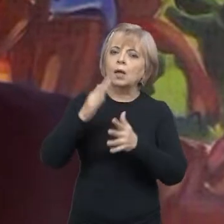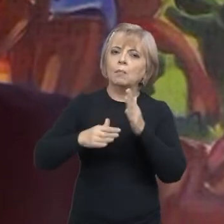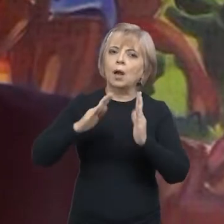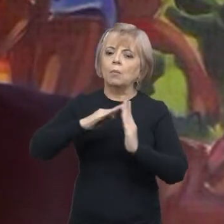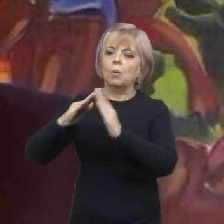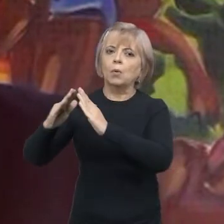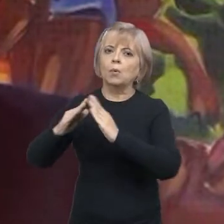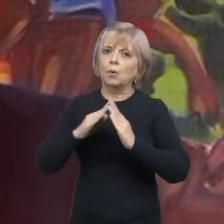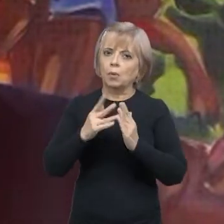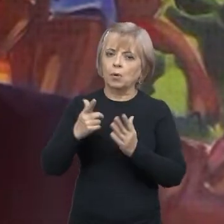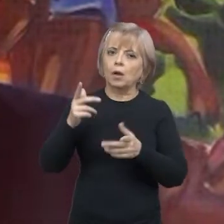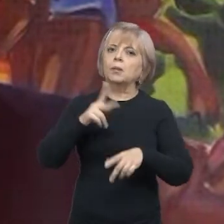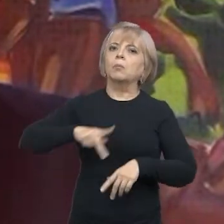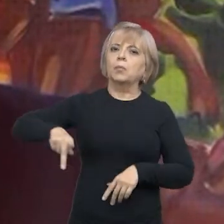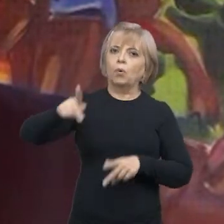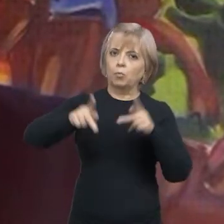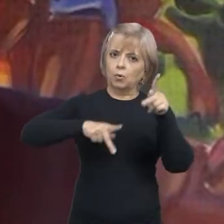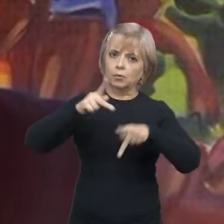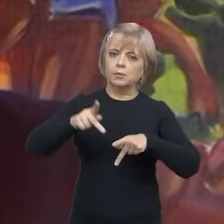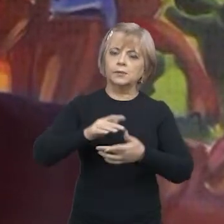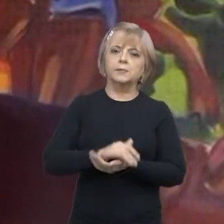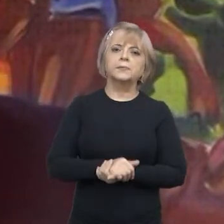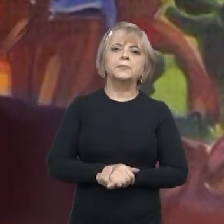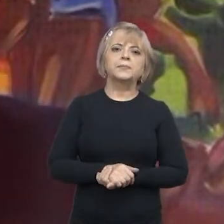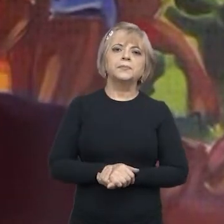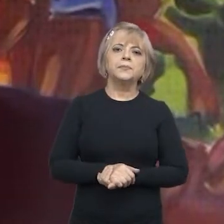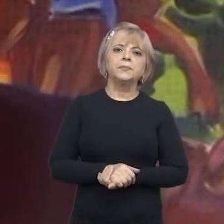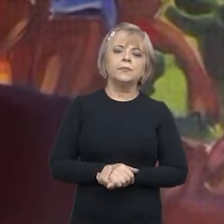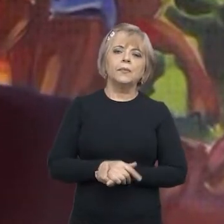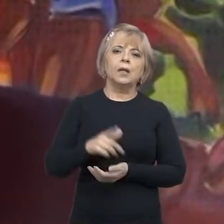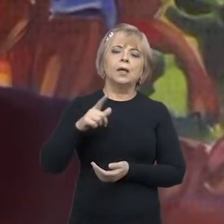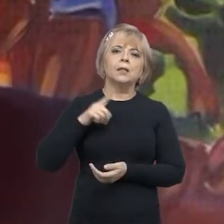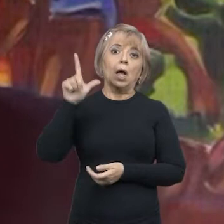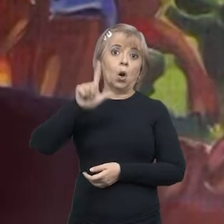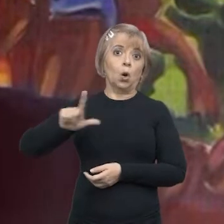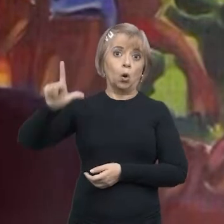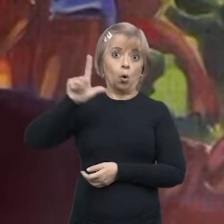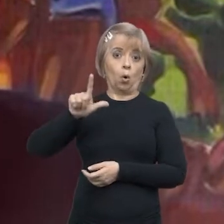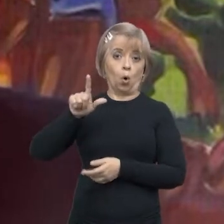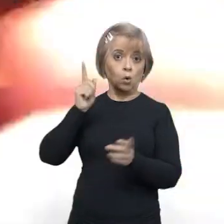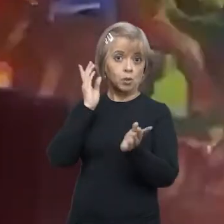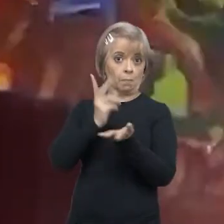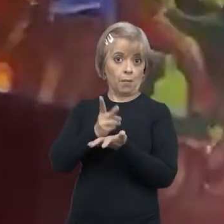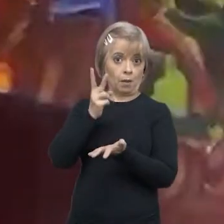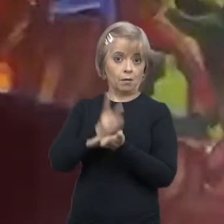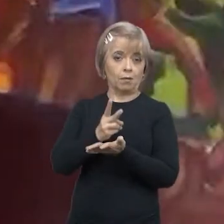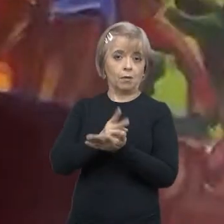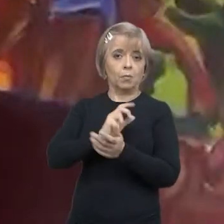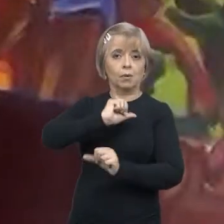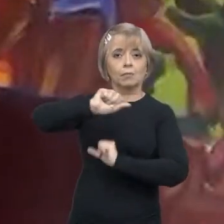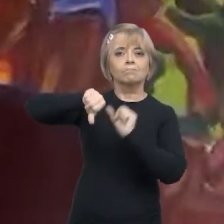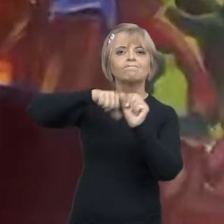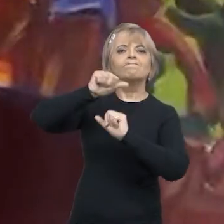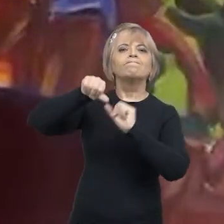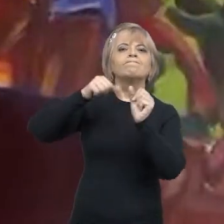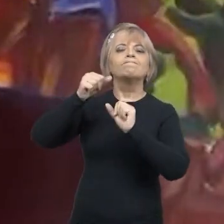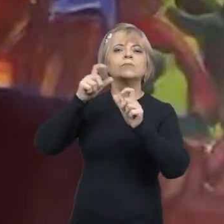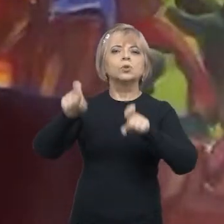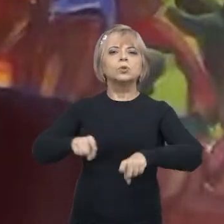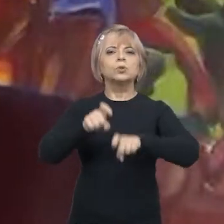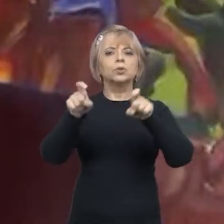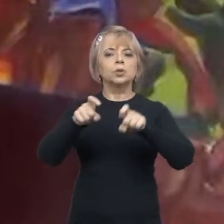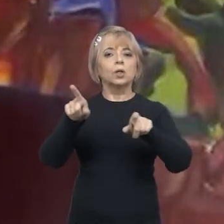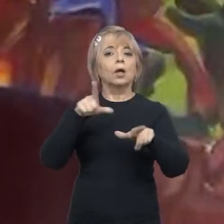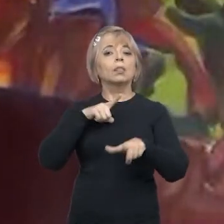população, né? E também nessa mesma lógica da da transformação digital, nós